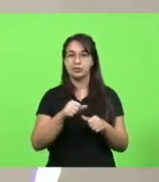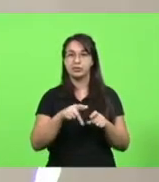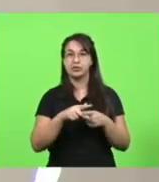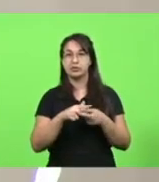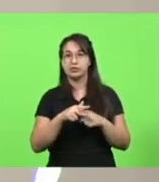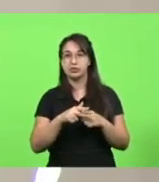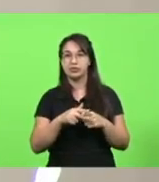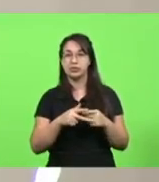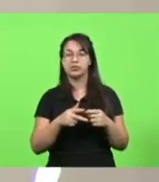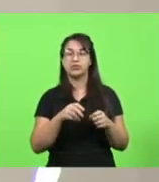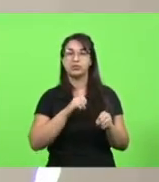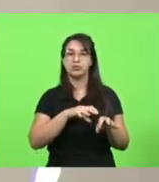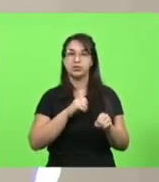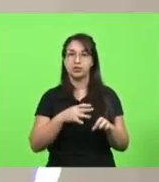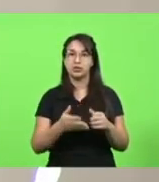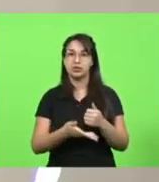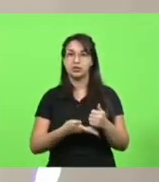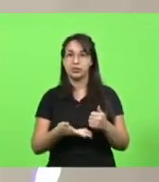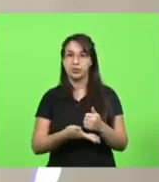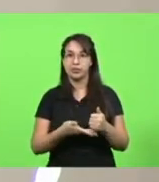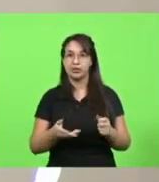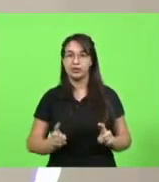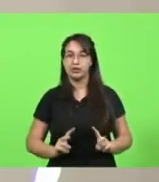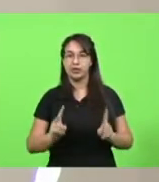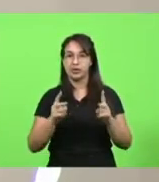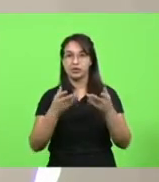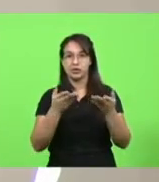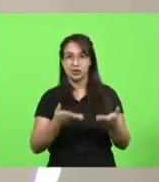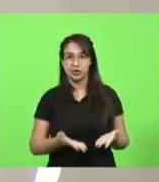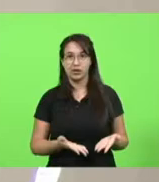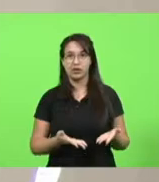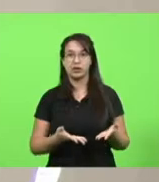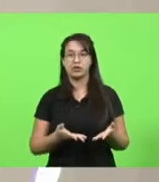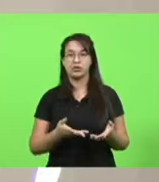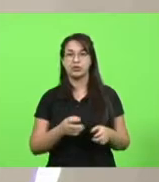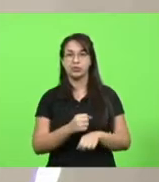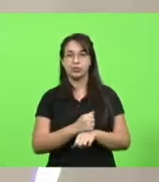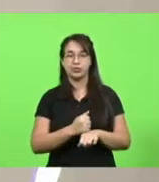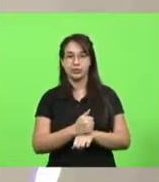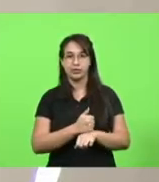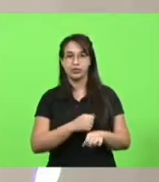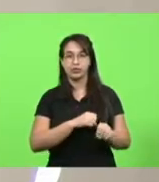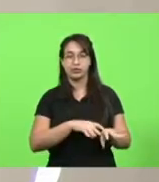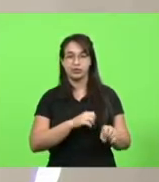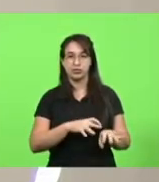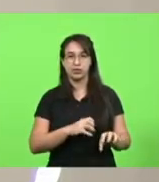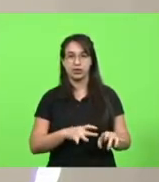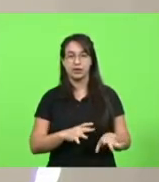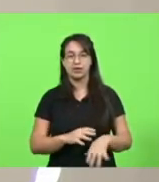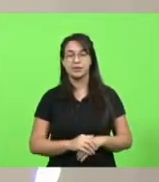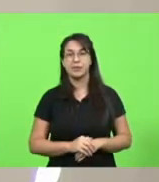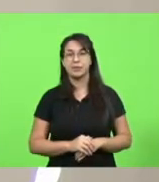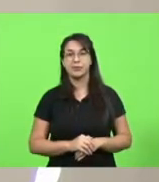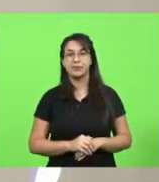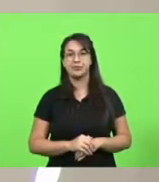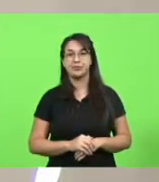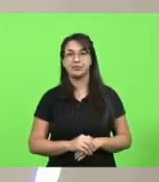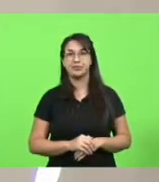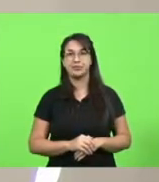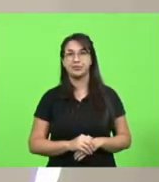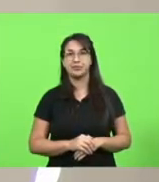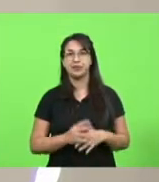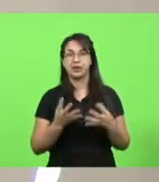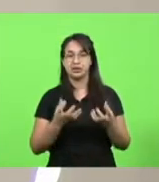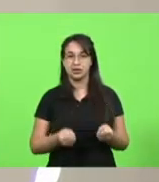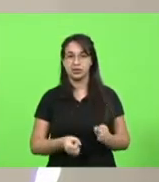Educação Básica e de Valorização dos Profissionais da Educação de Santa Catarina e estabelece outras providências. Com os pareceres favoráveis das Comissões